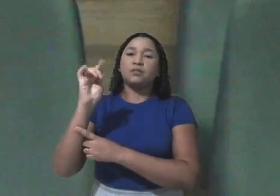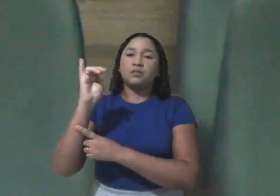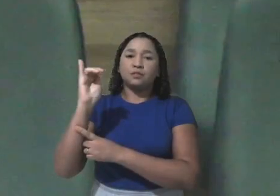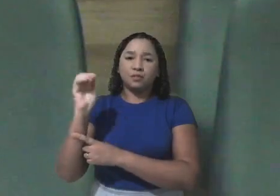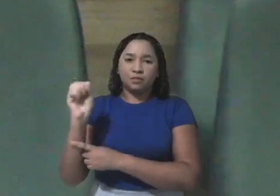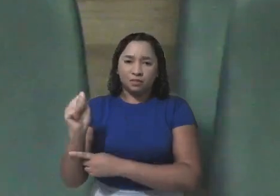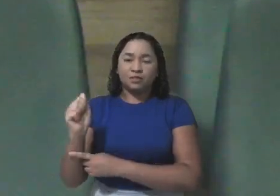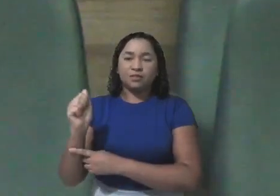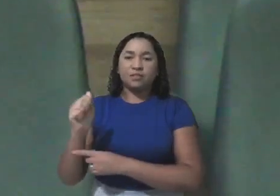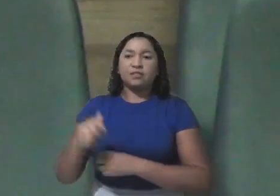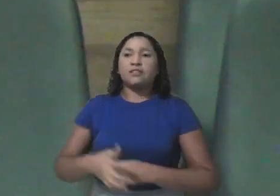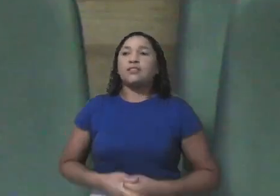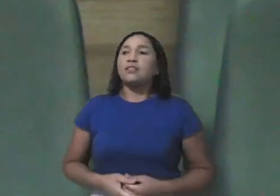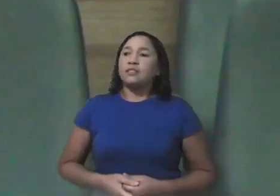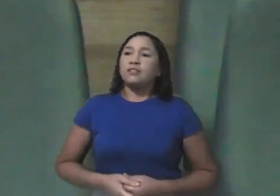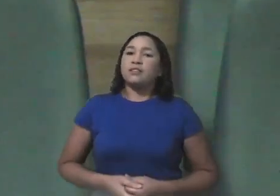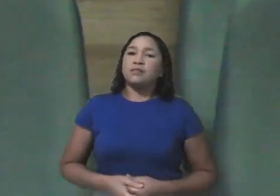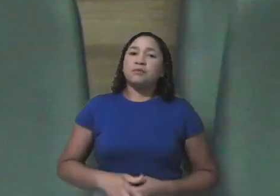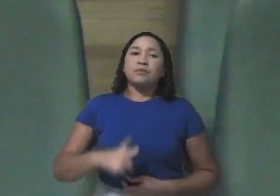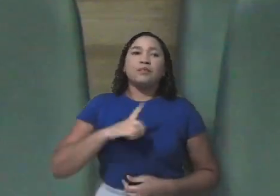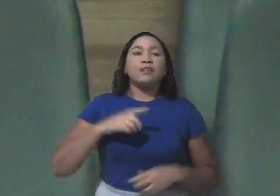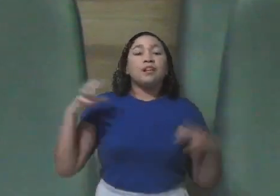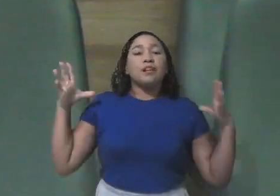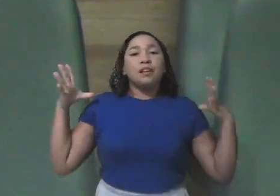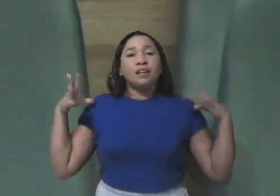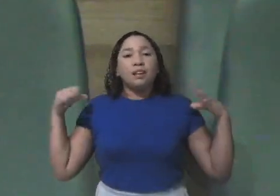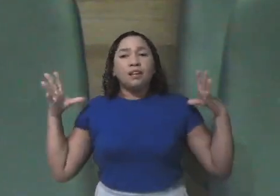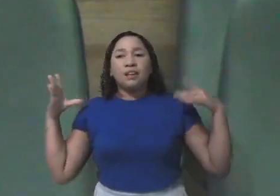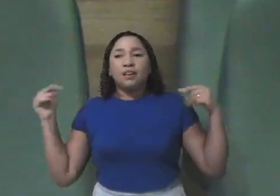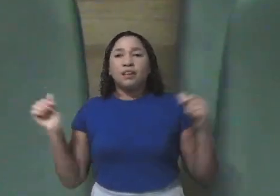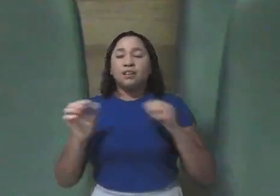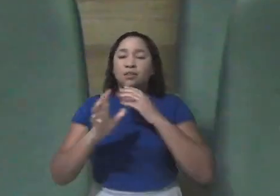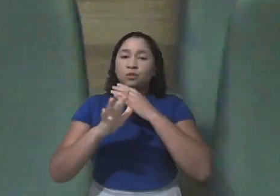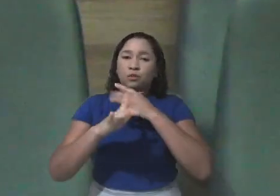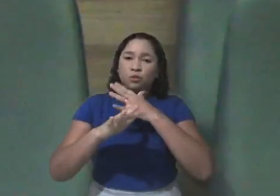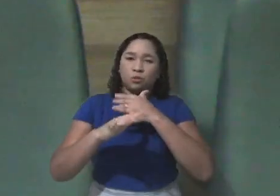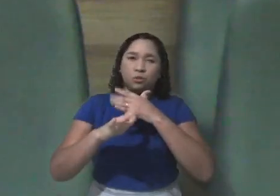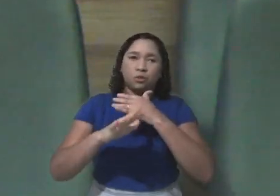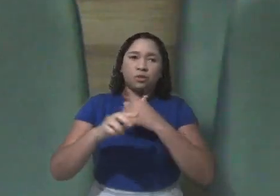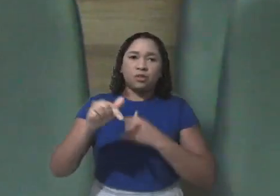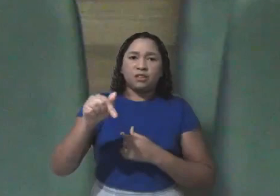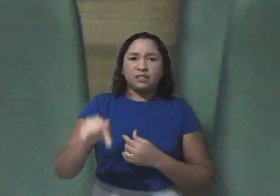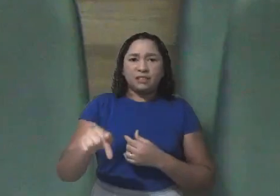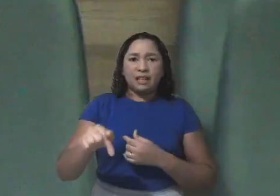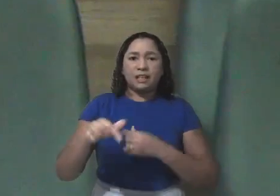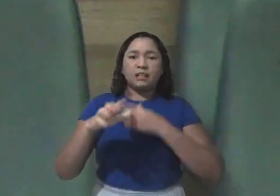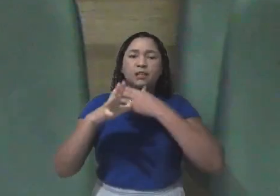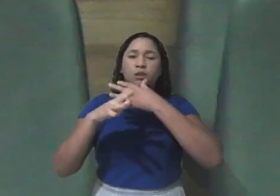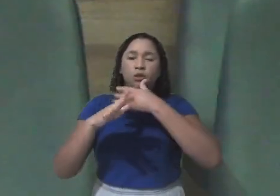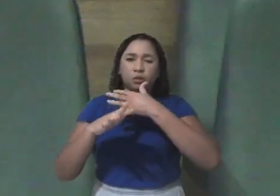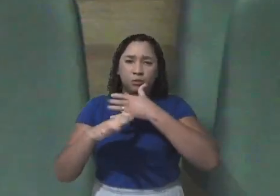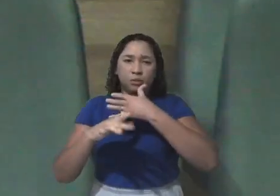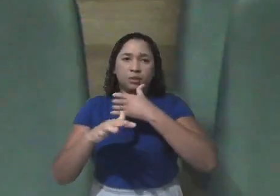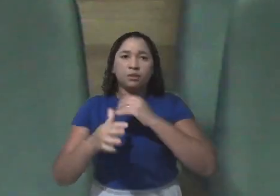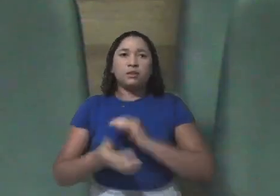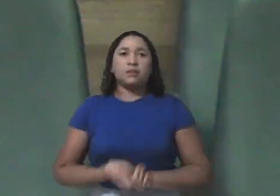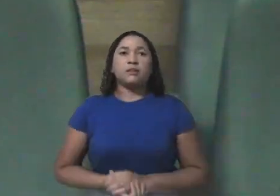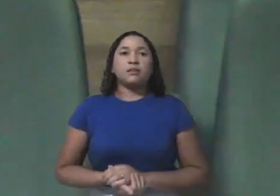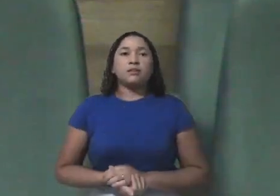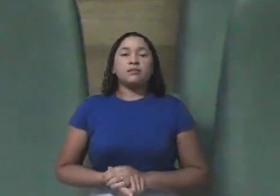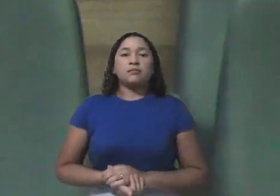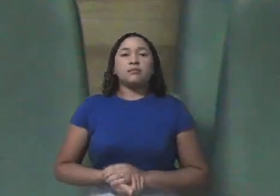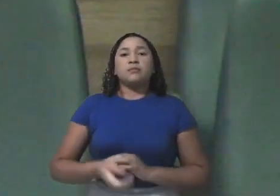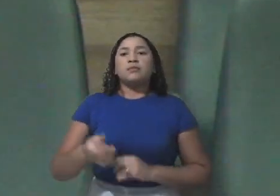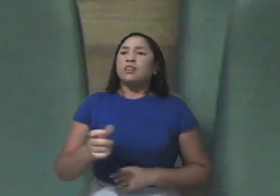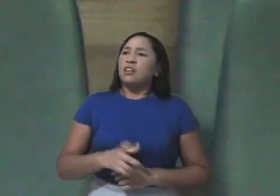anjo? Quem é esse anjo? Existe anjo da guarda? Nós estudamos isso em uma matéria